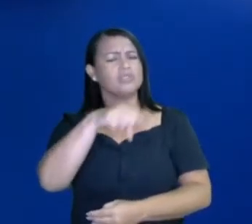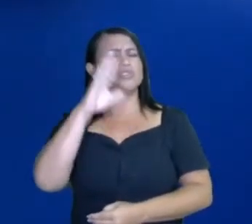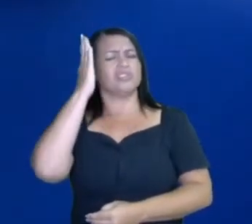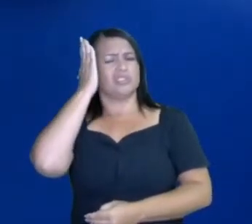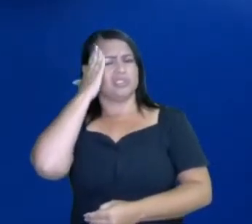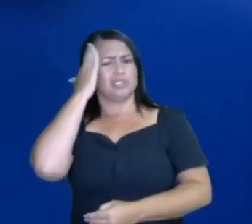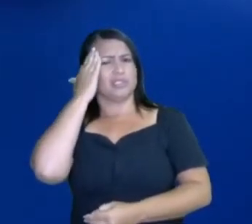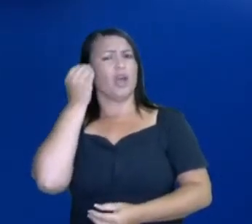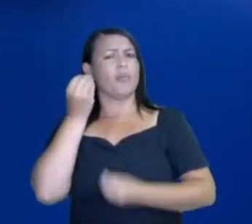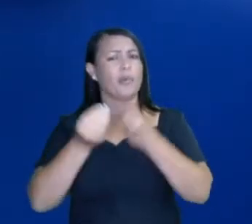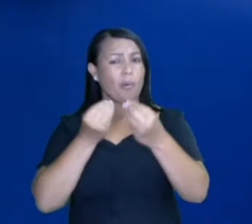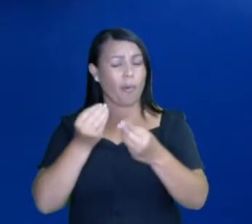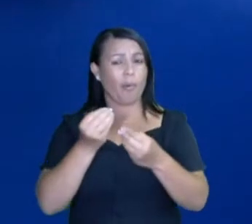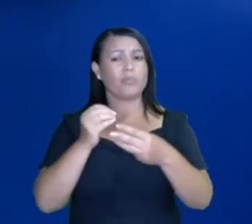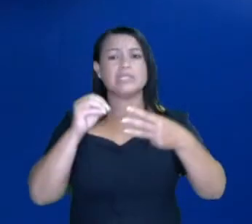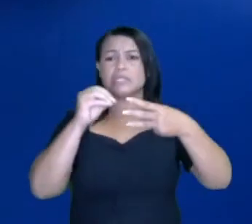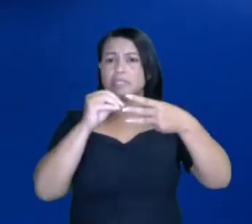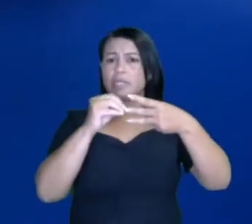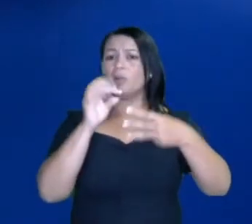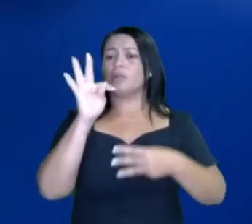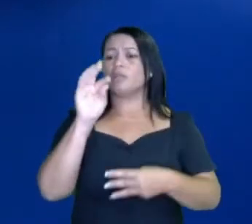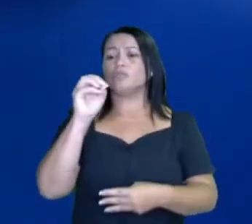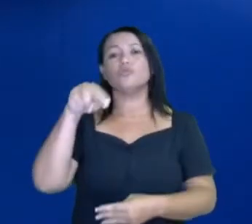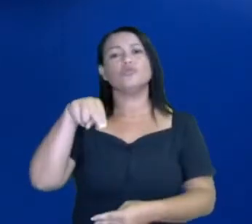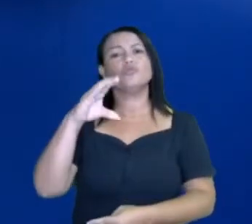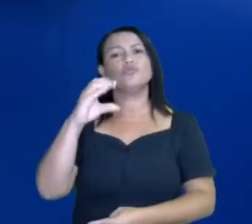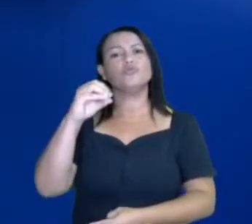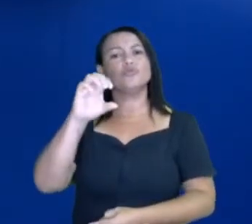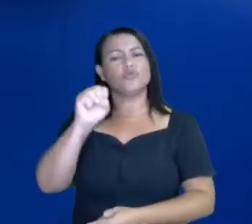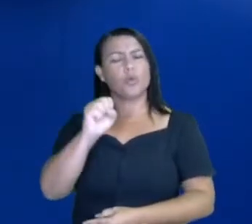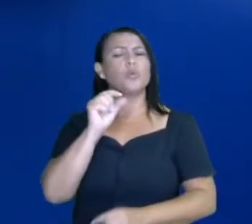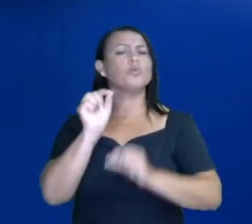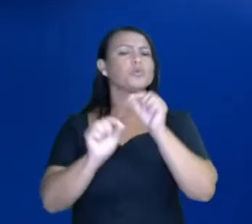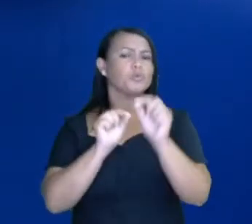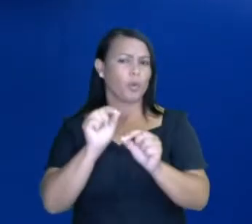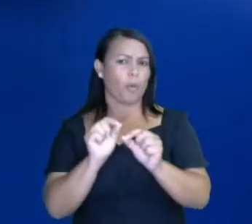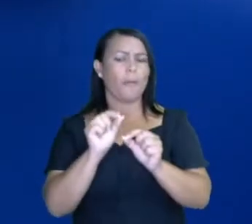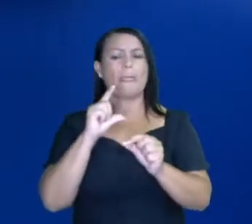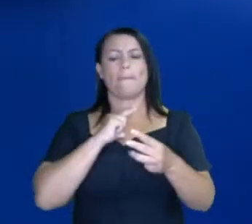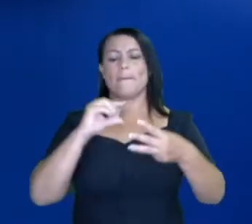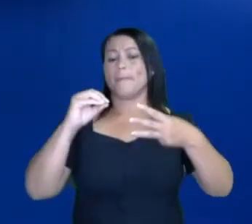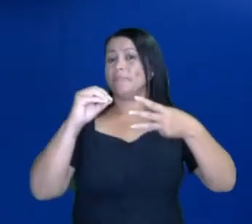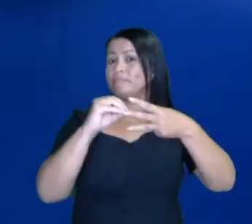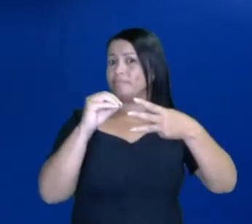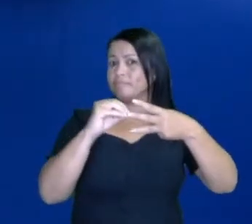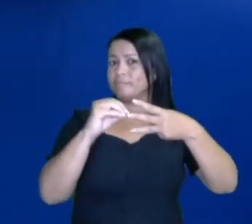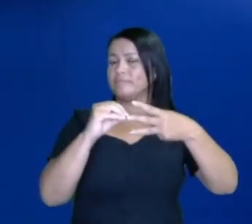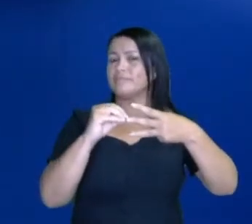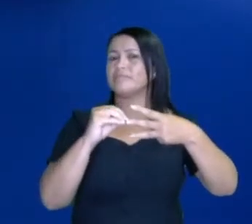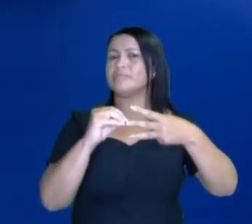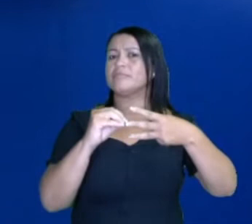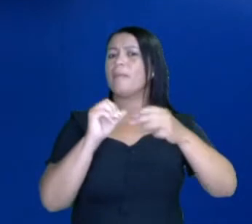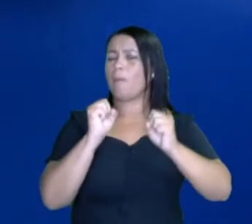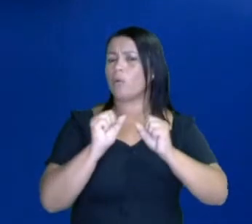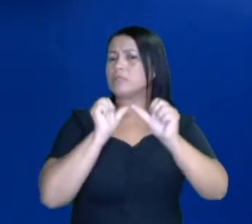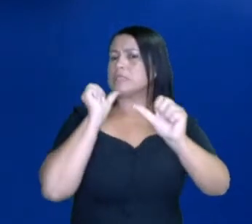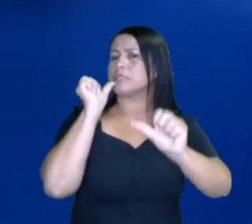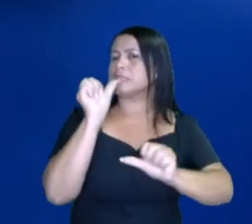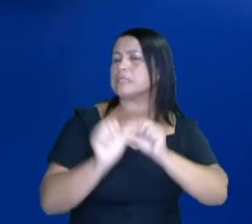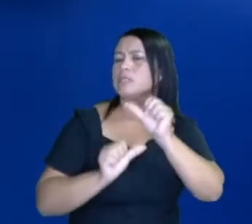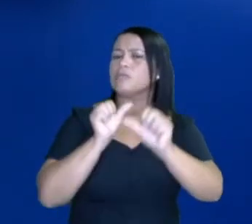falar sobre células-tronco. Células-tronco, pessoal, são células que podem se transformar,